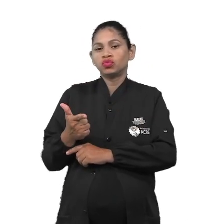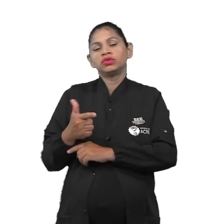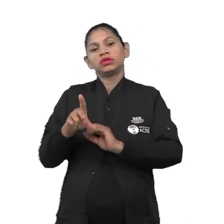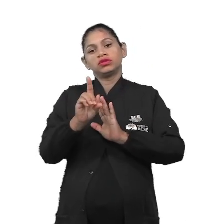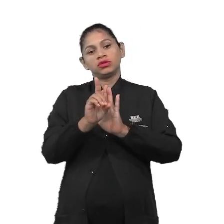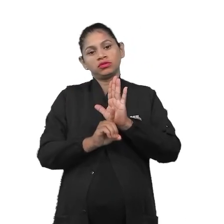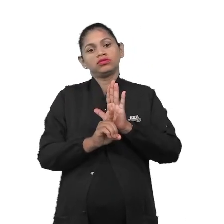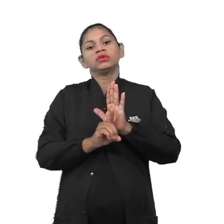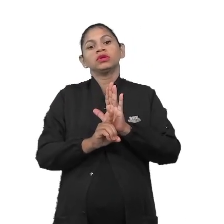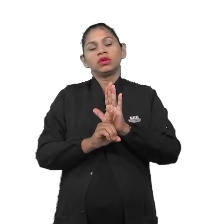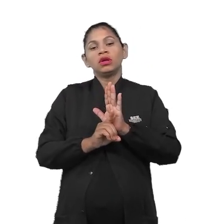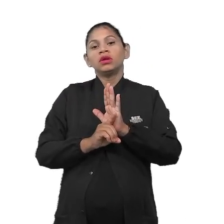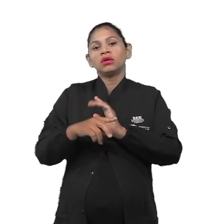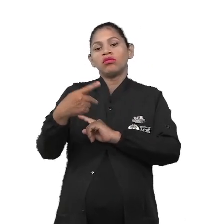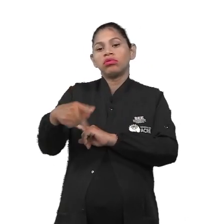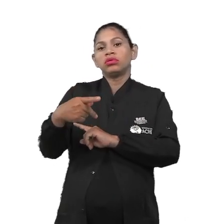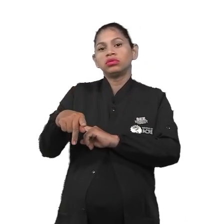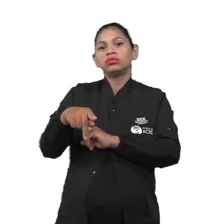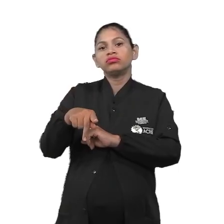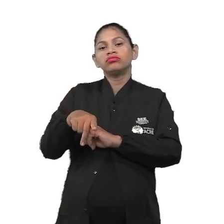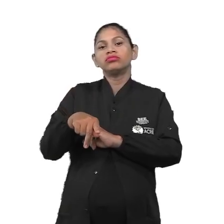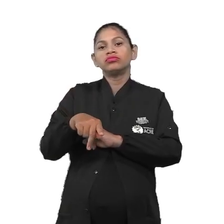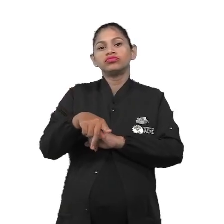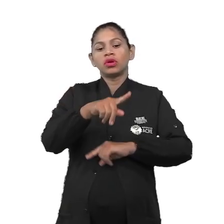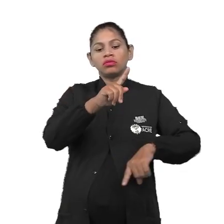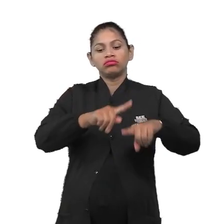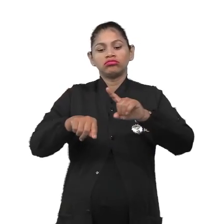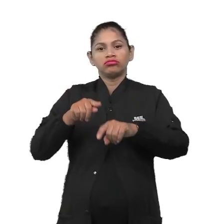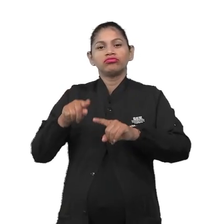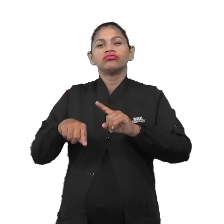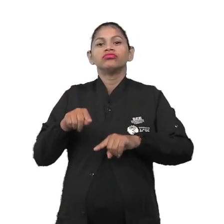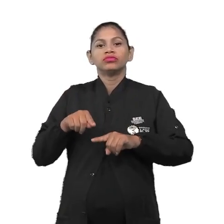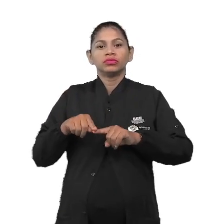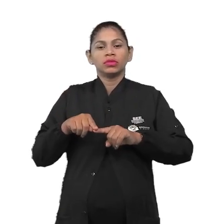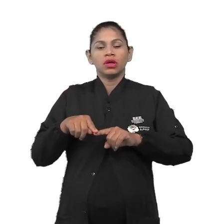direitos daquelas espécies não humanas.